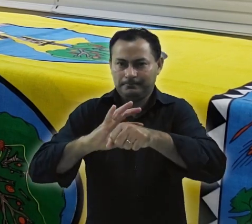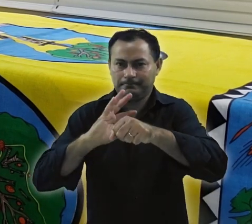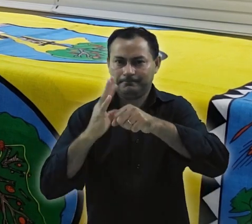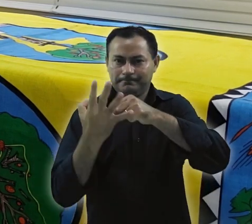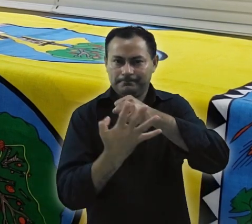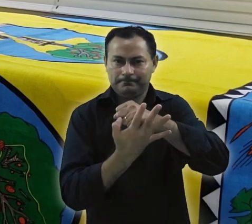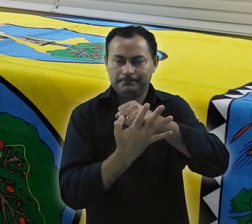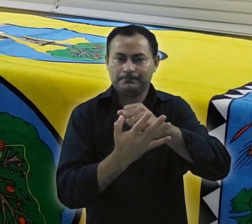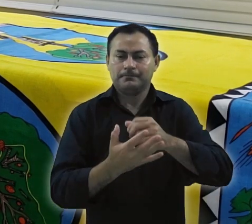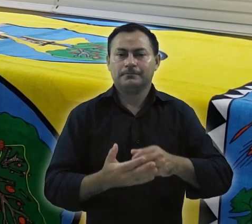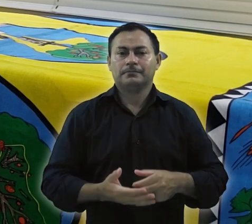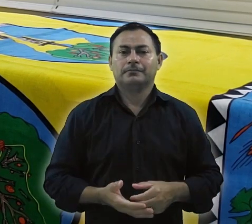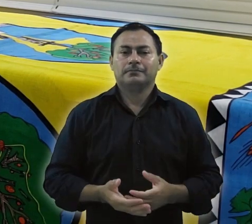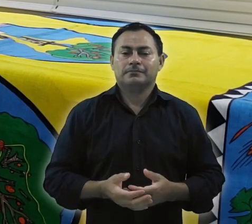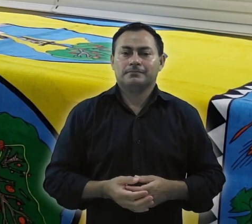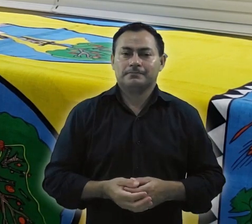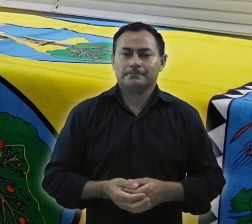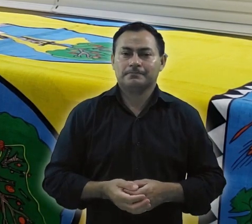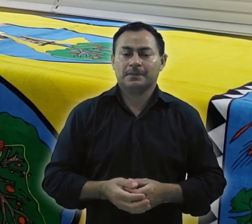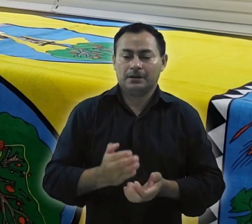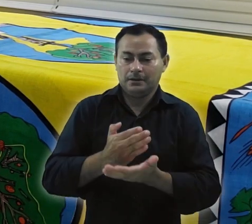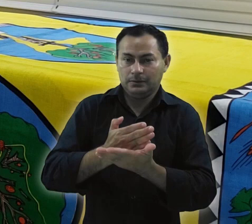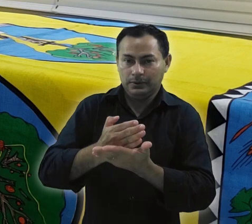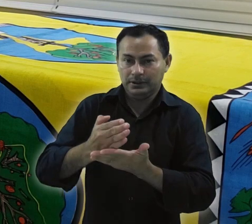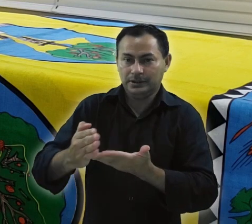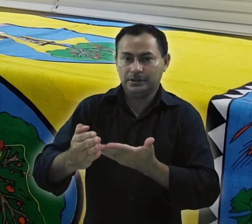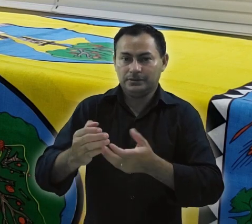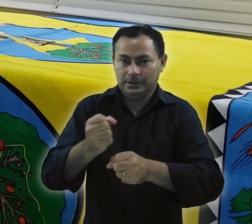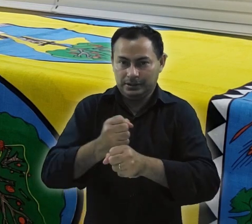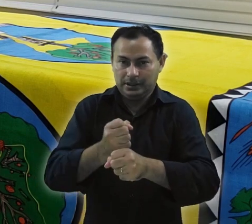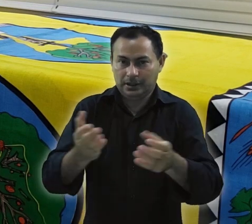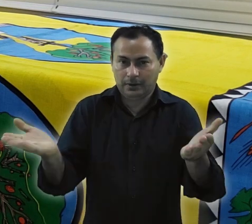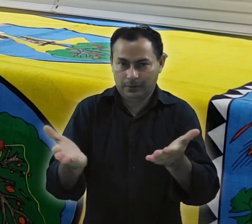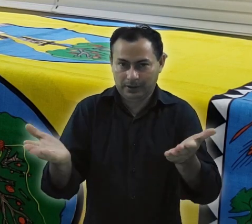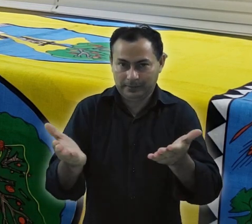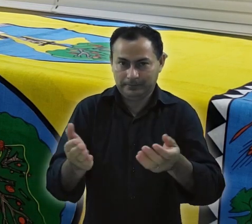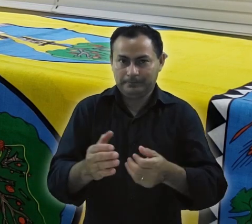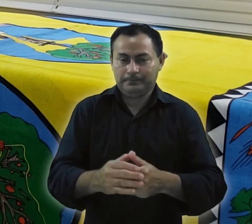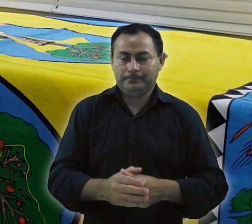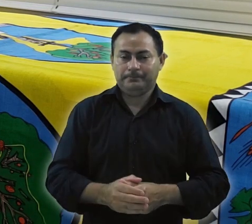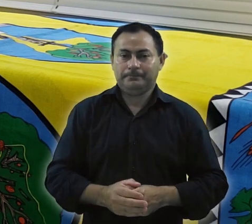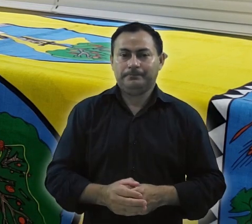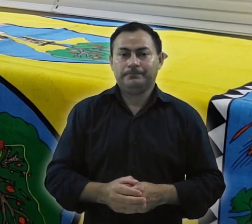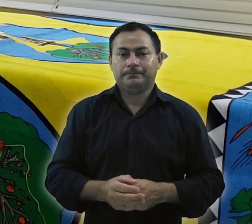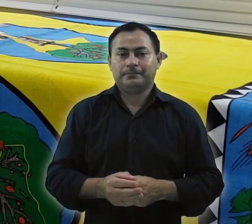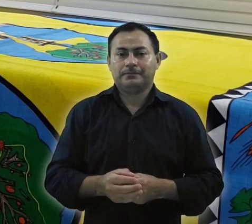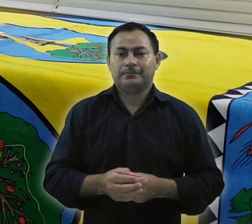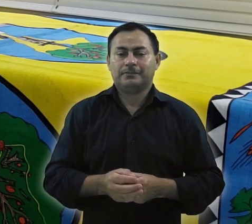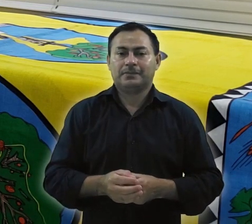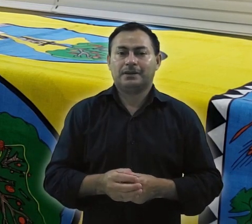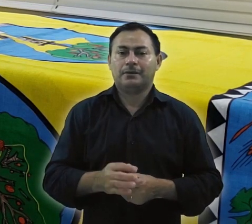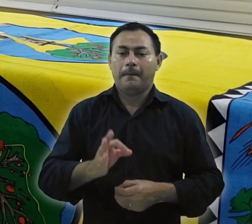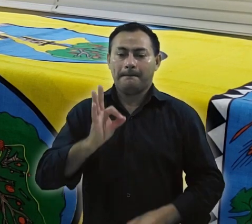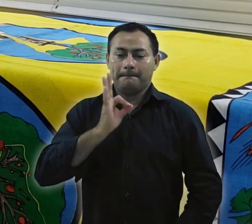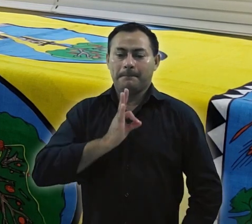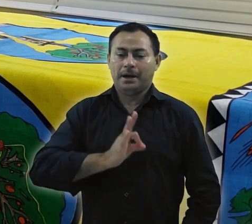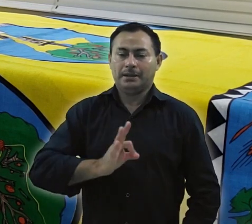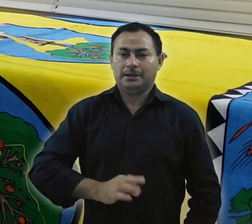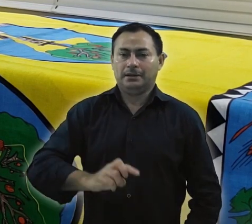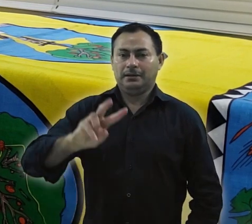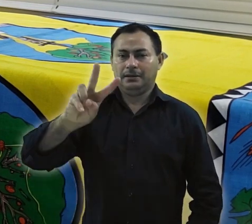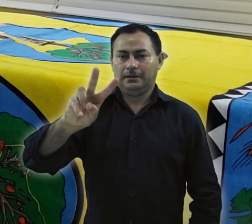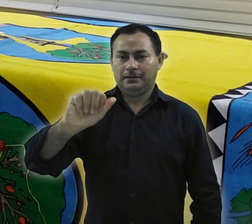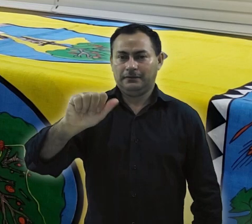ficou. E no início deste ano, aí o